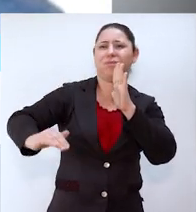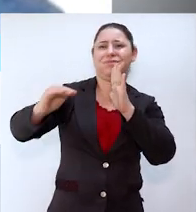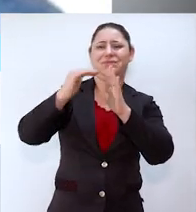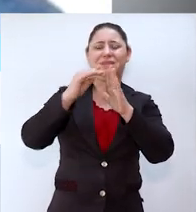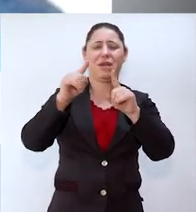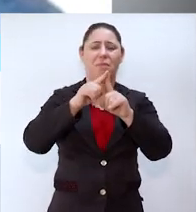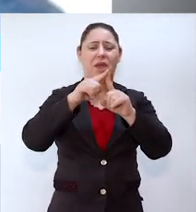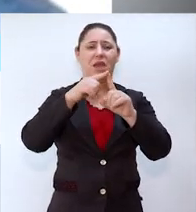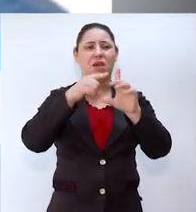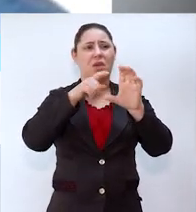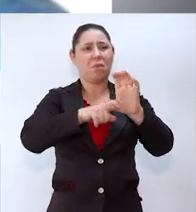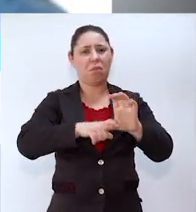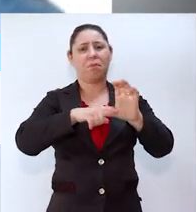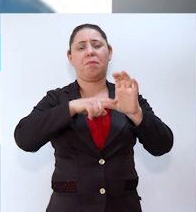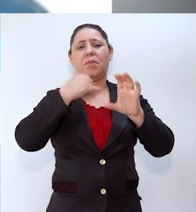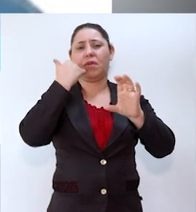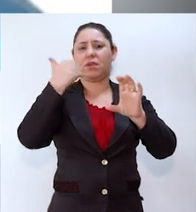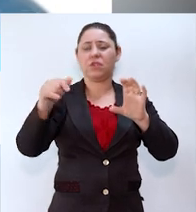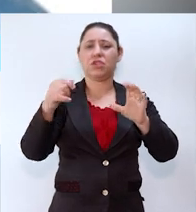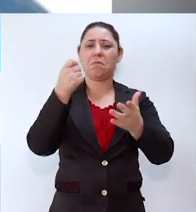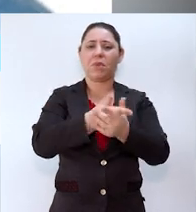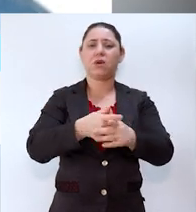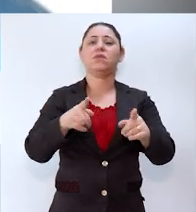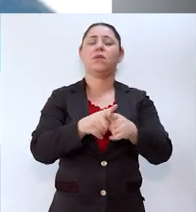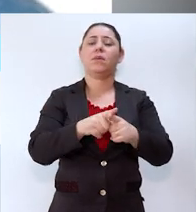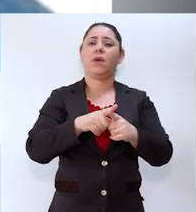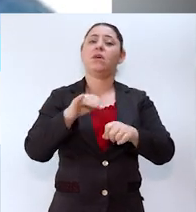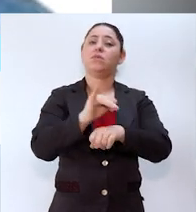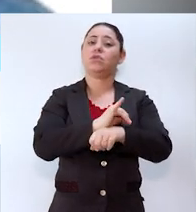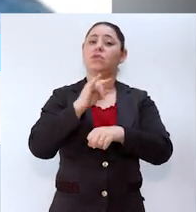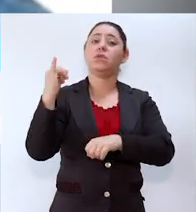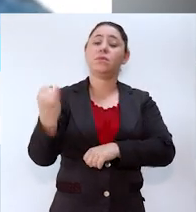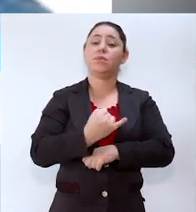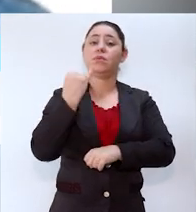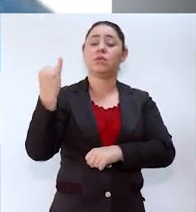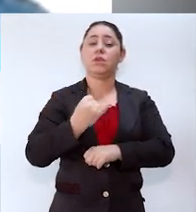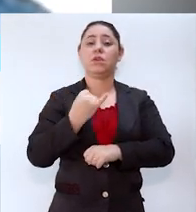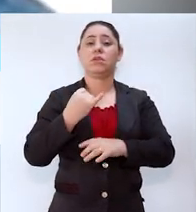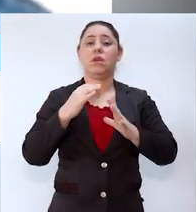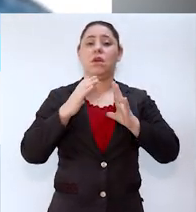alta no preço da energia. Eu acredito que é uma medida